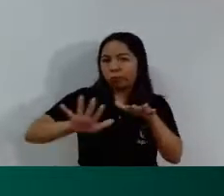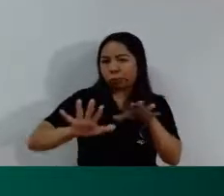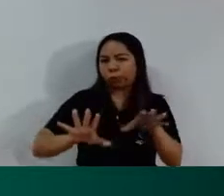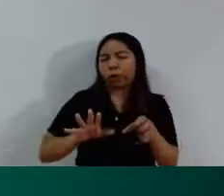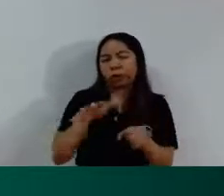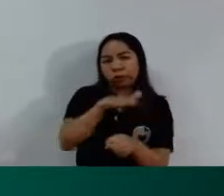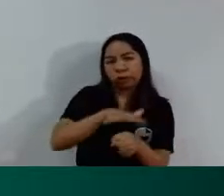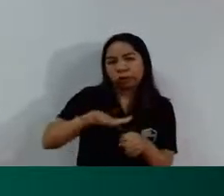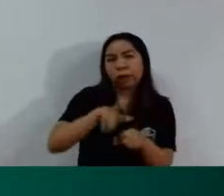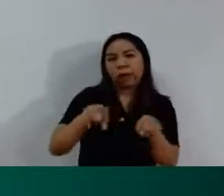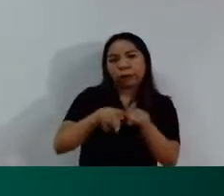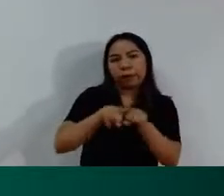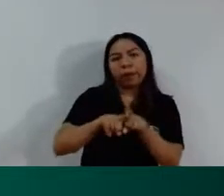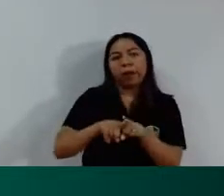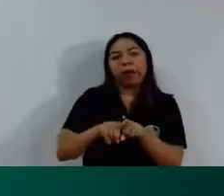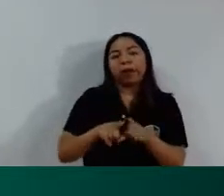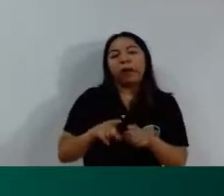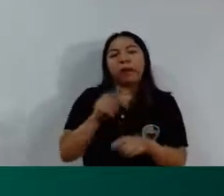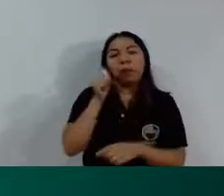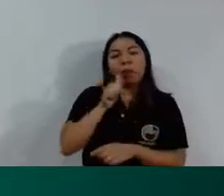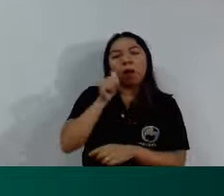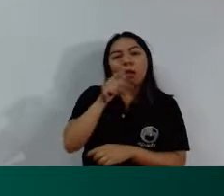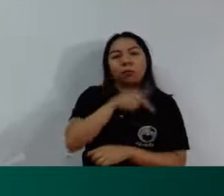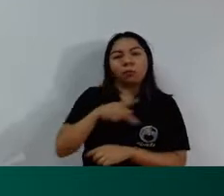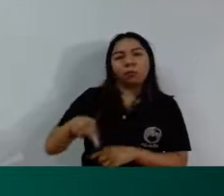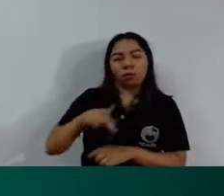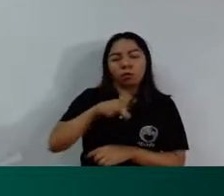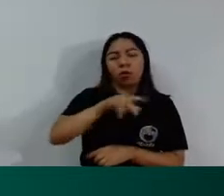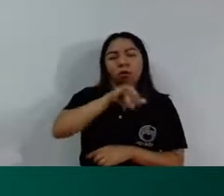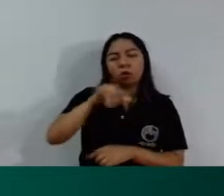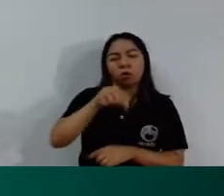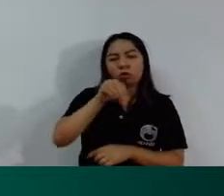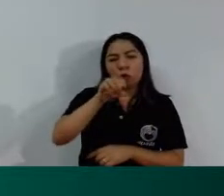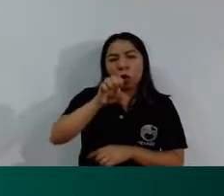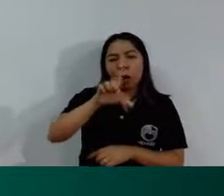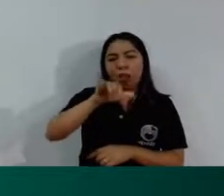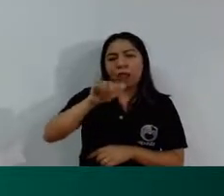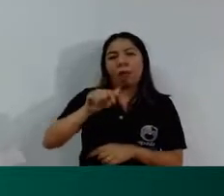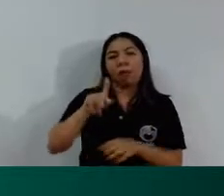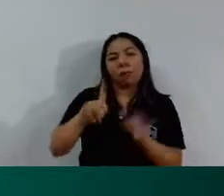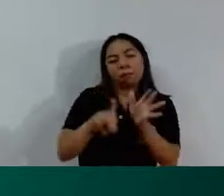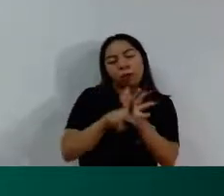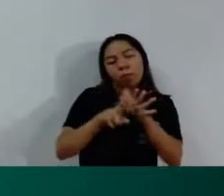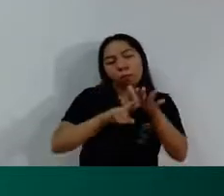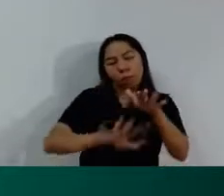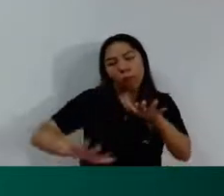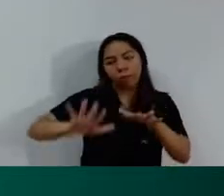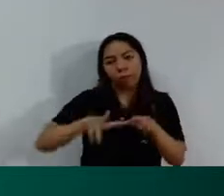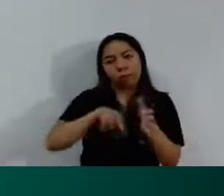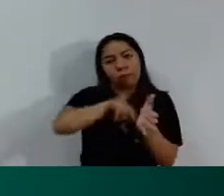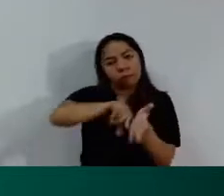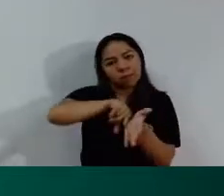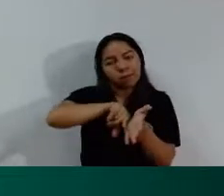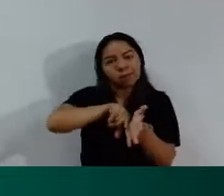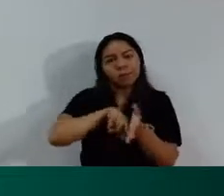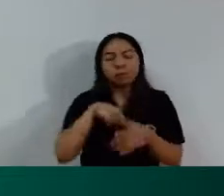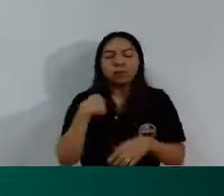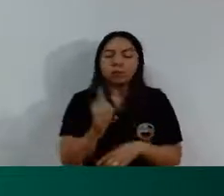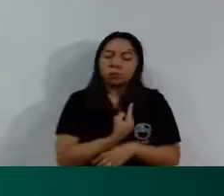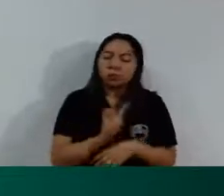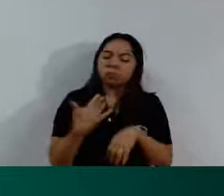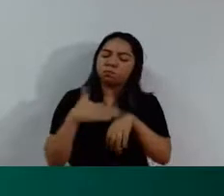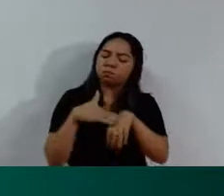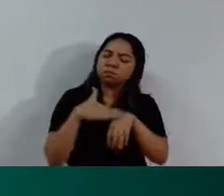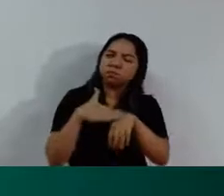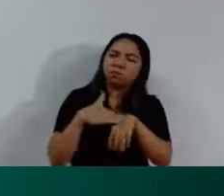extensão Ana e a professora joelho enquanto pró-reitora de pesquisa e conversamos várias